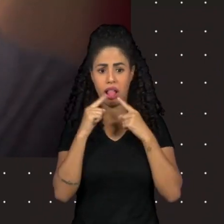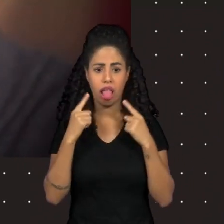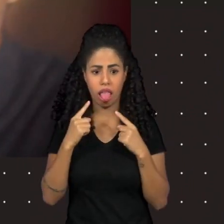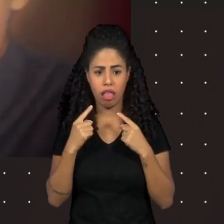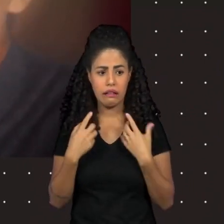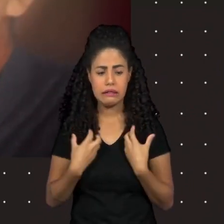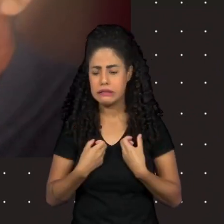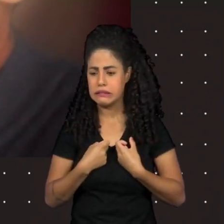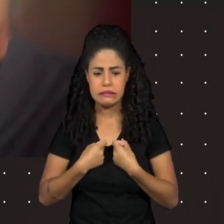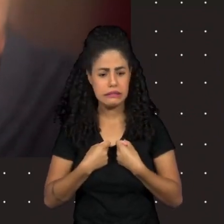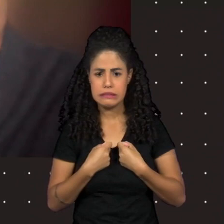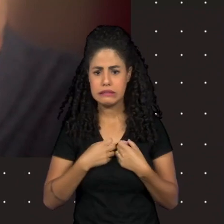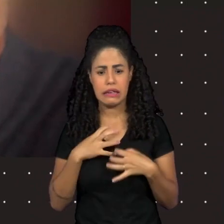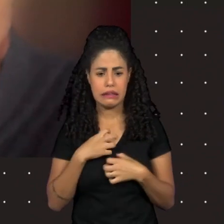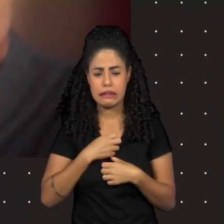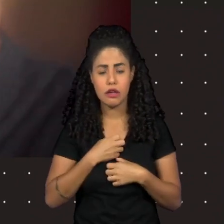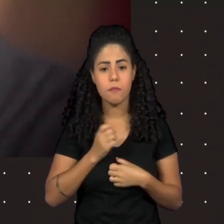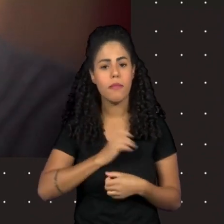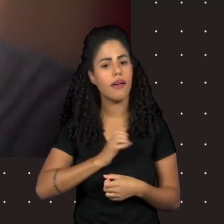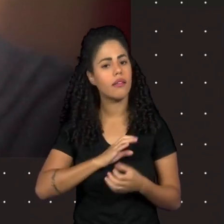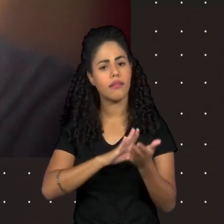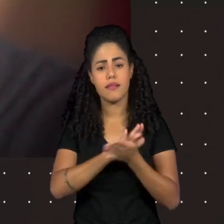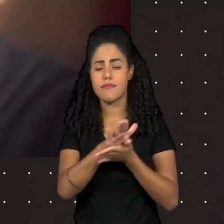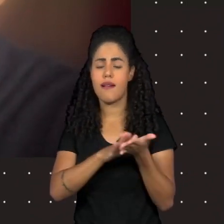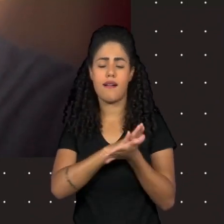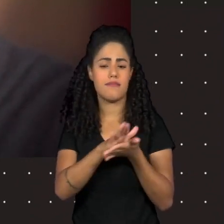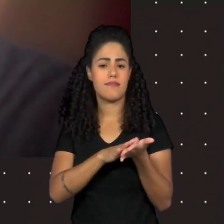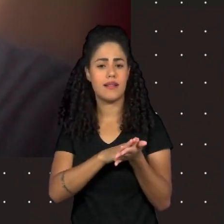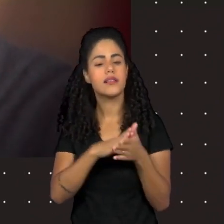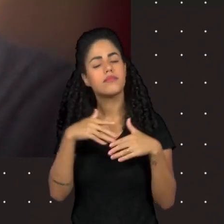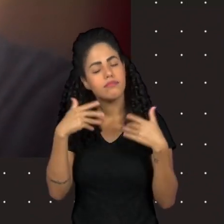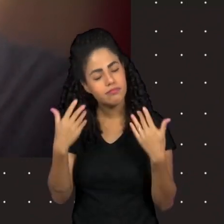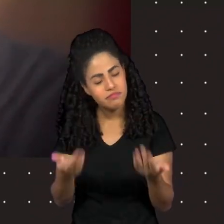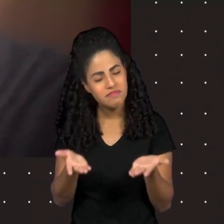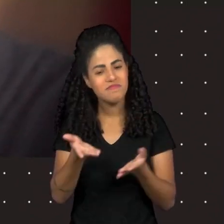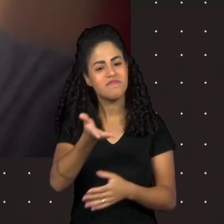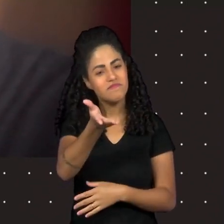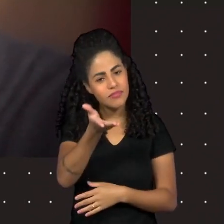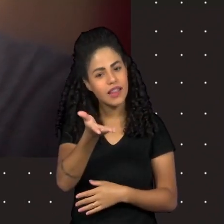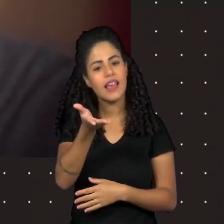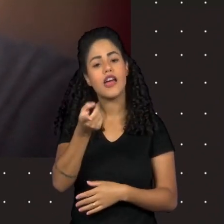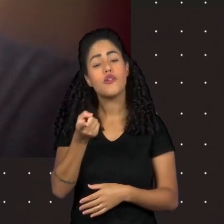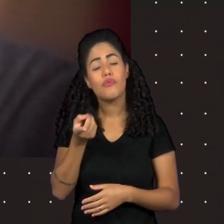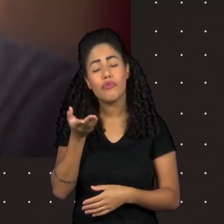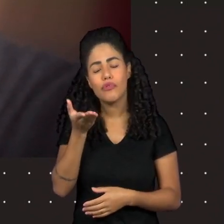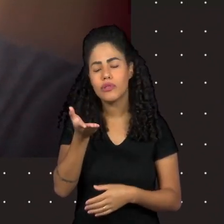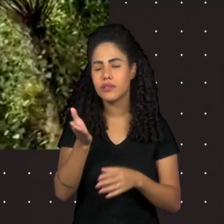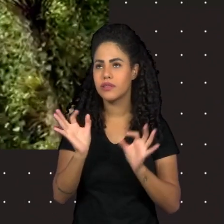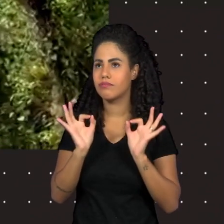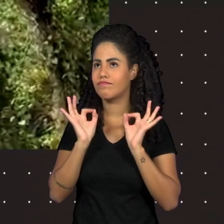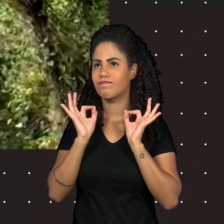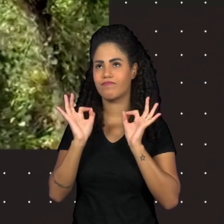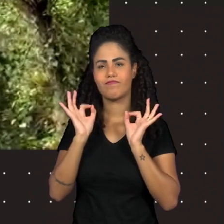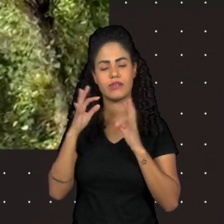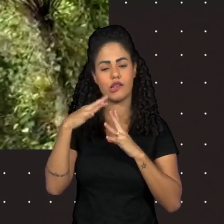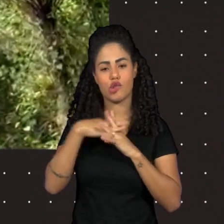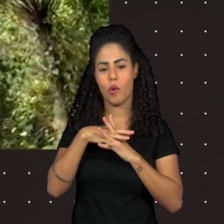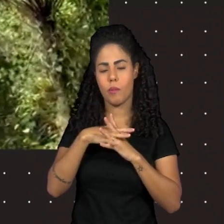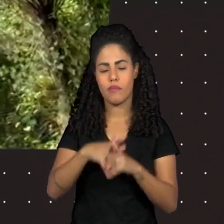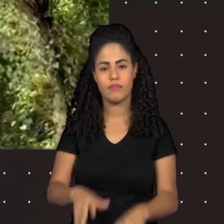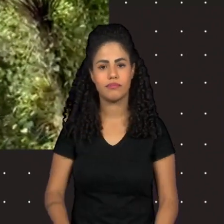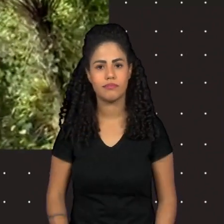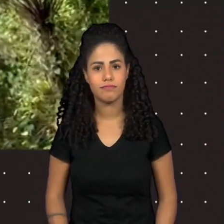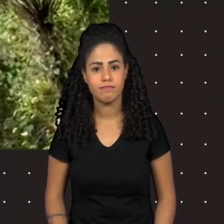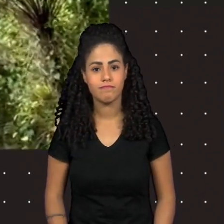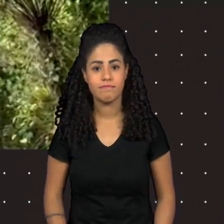impeça de se jogar, né? E daí, nisso, você é fantástica. É um prazer estar aqui para